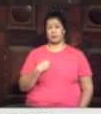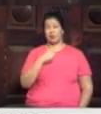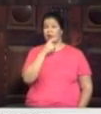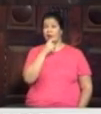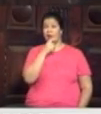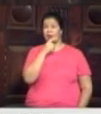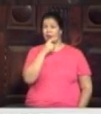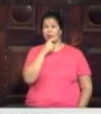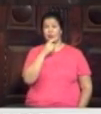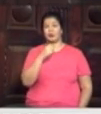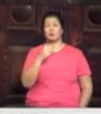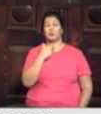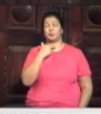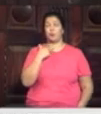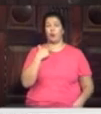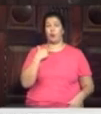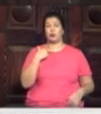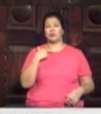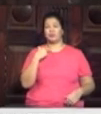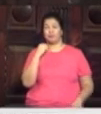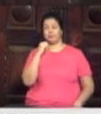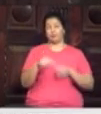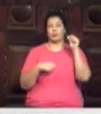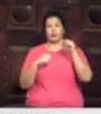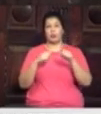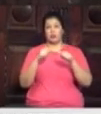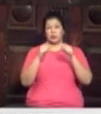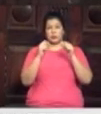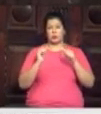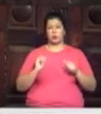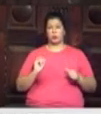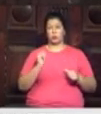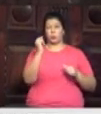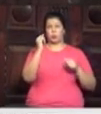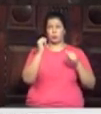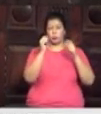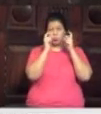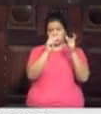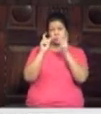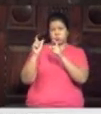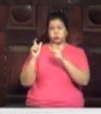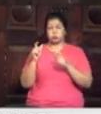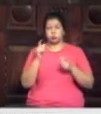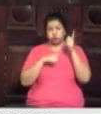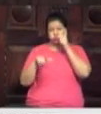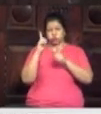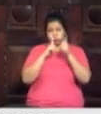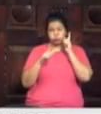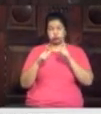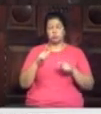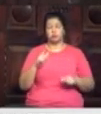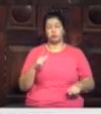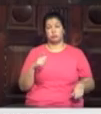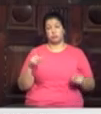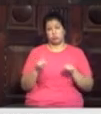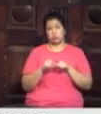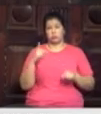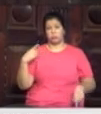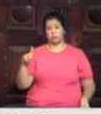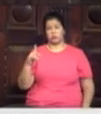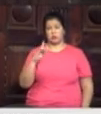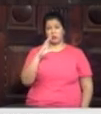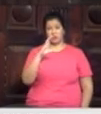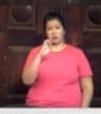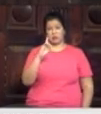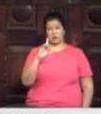ser submetida à ganância, ao lucro. E a SEDAE, uma empresa lucrativa,